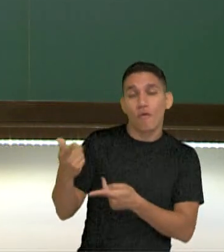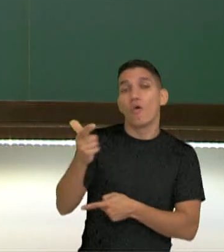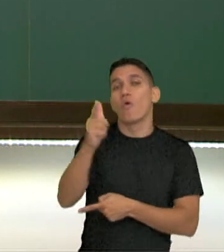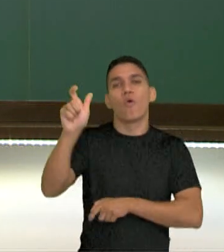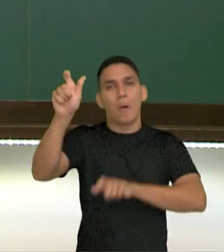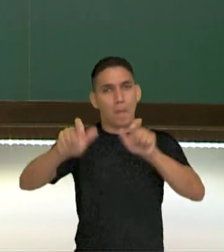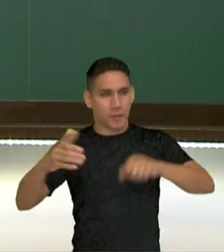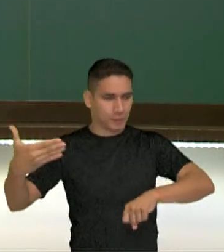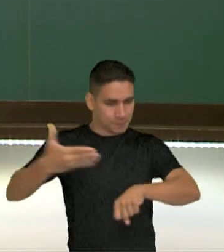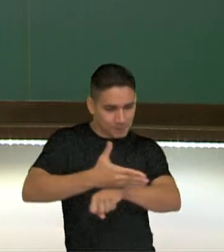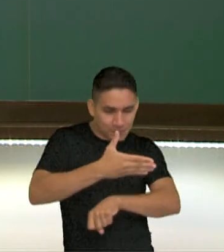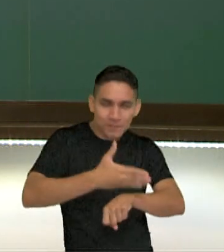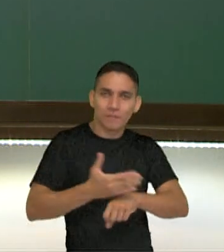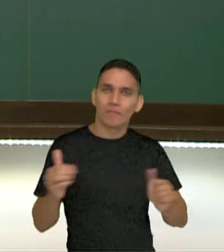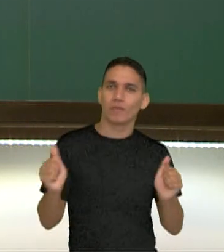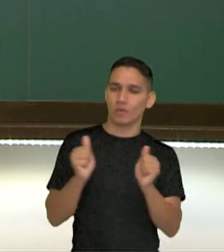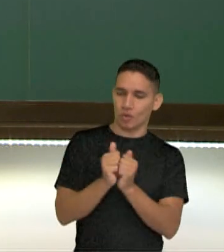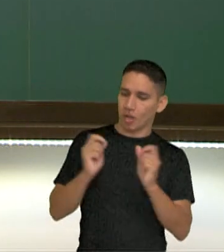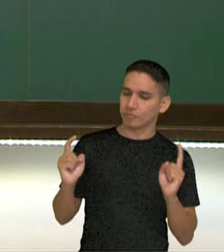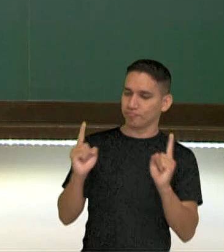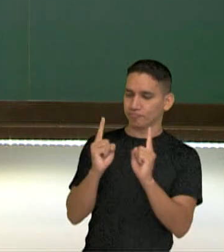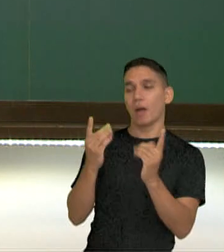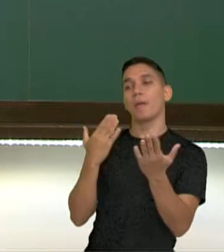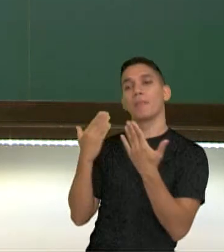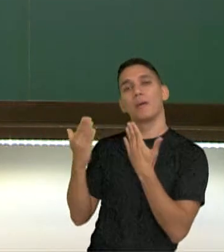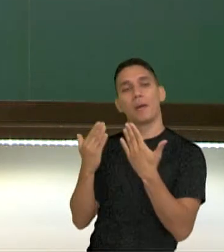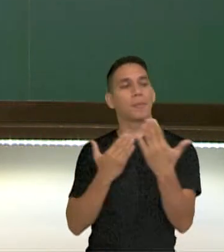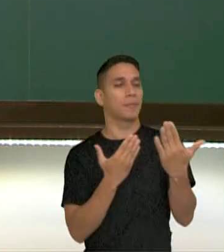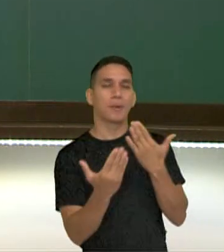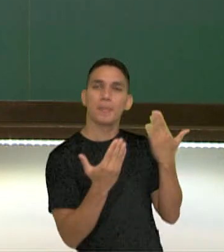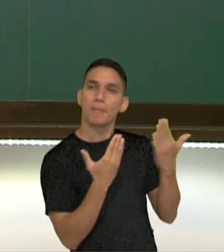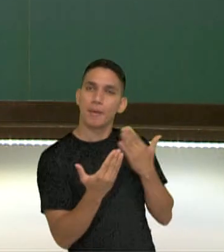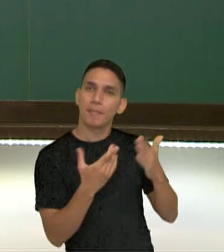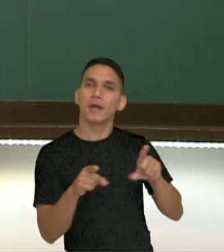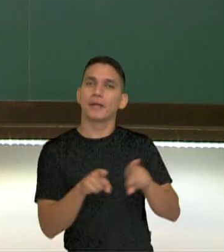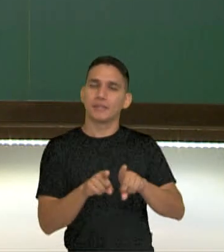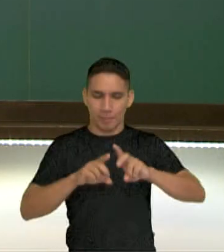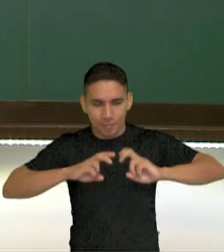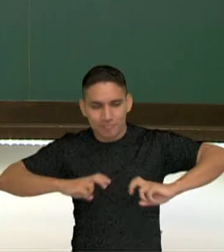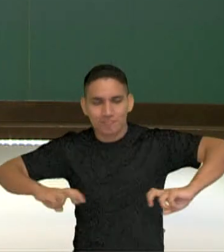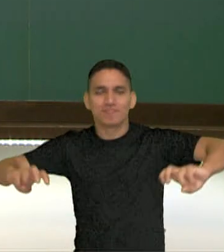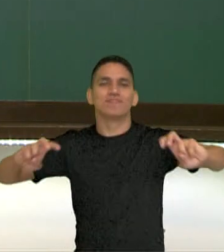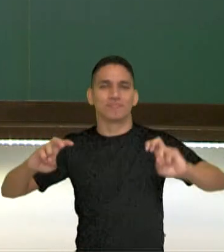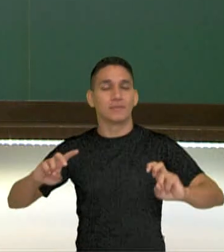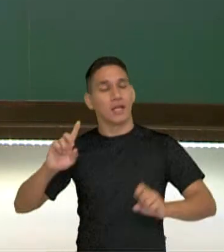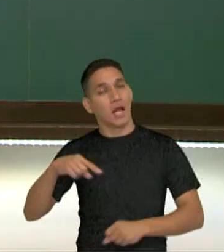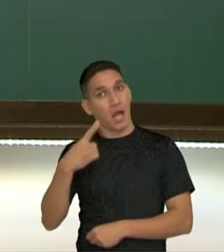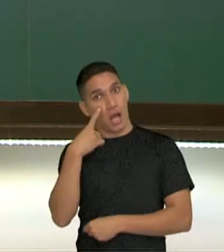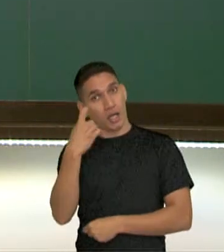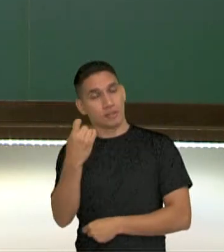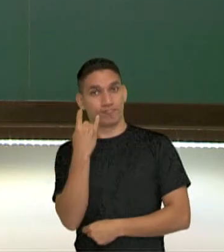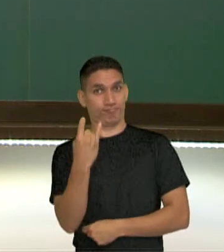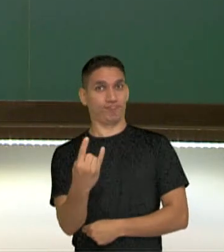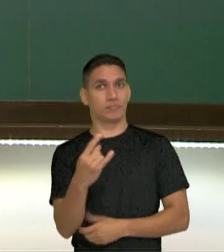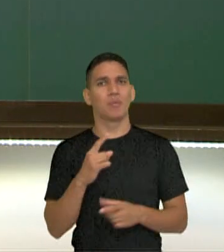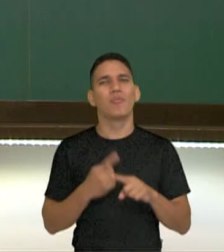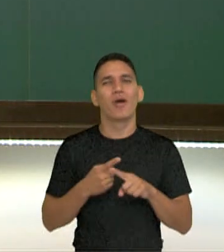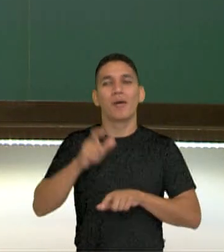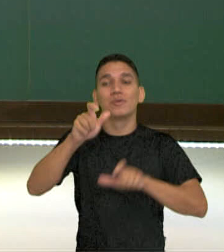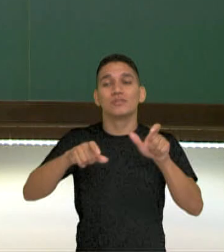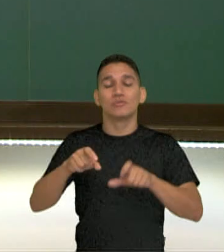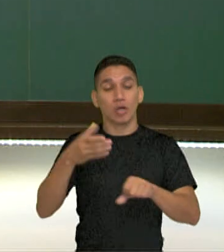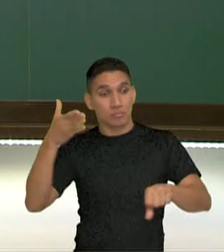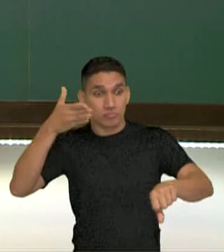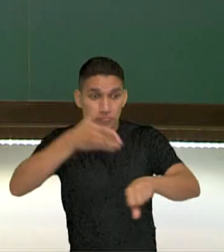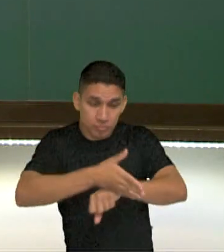pessoas, né, no podcast, a mesa redonda, né, para tornar o podcast mais atrativo, porque quem irá ouvir o podcast, né,